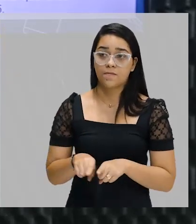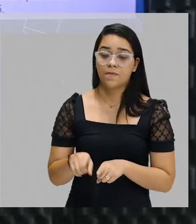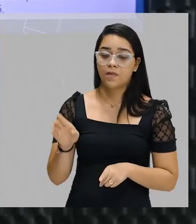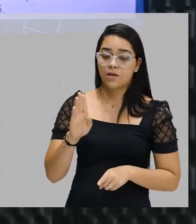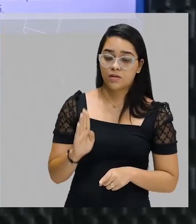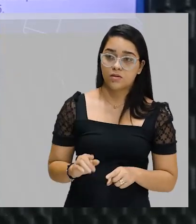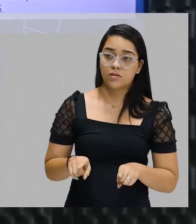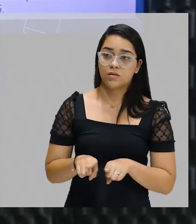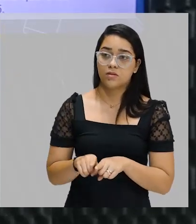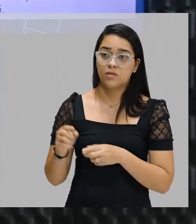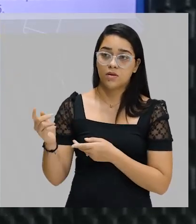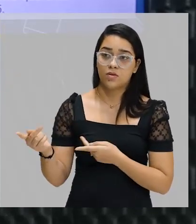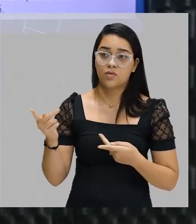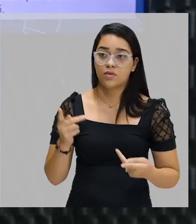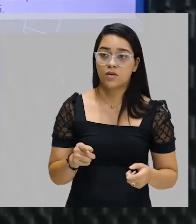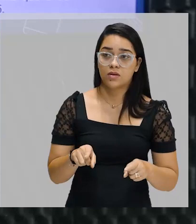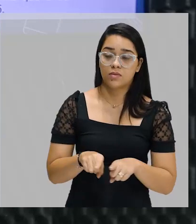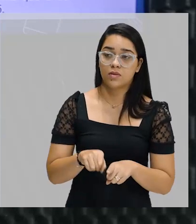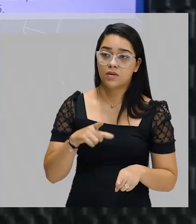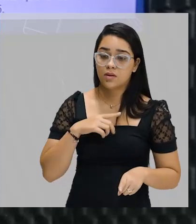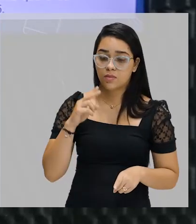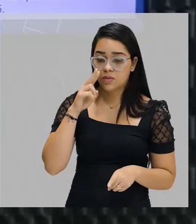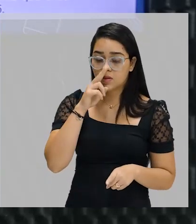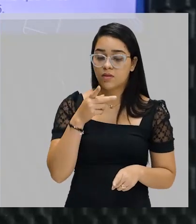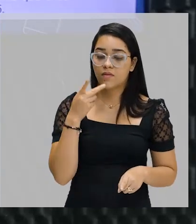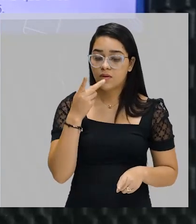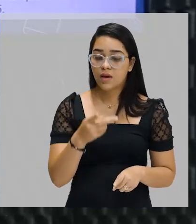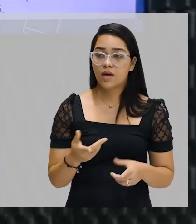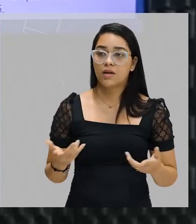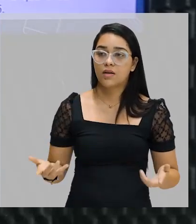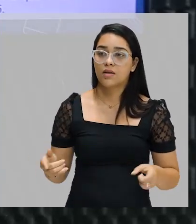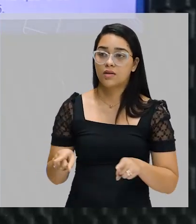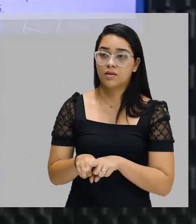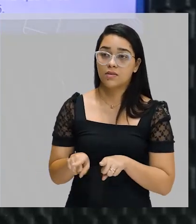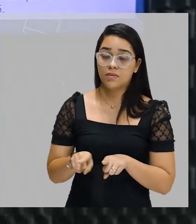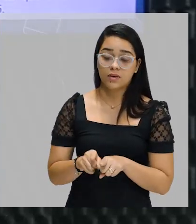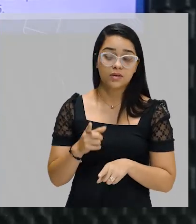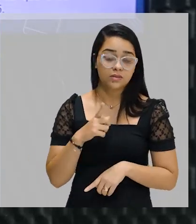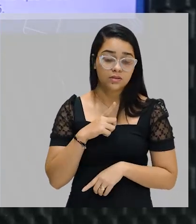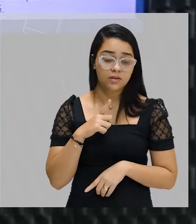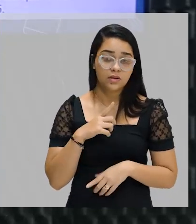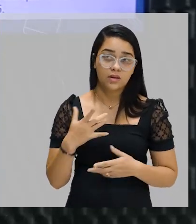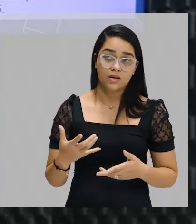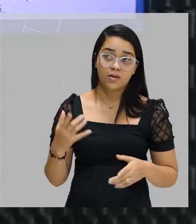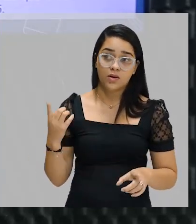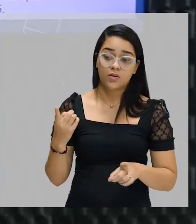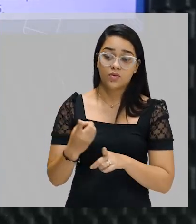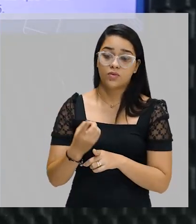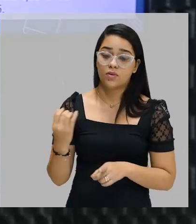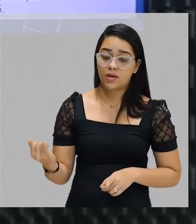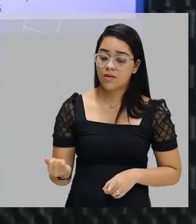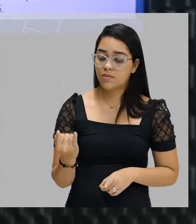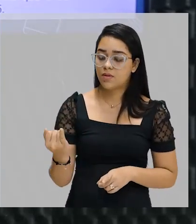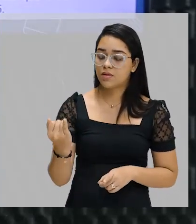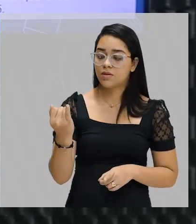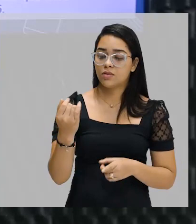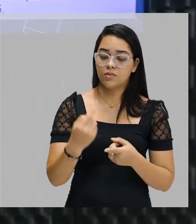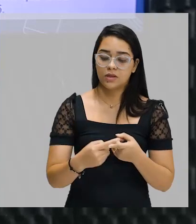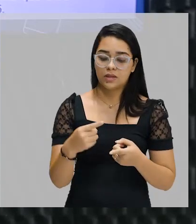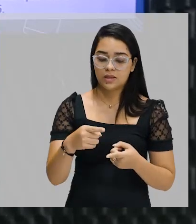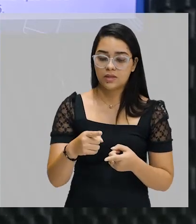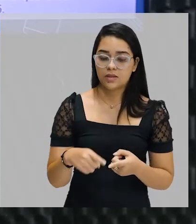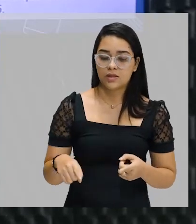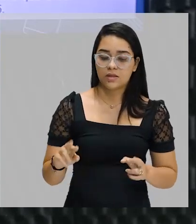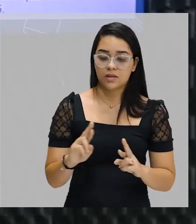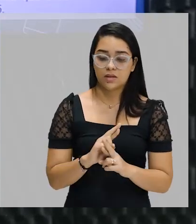ele também é convidado, também tem poder de fala, tá certo? É um encontro muito importante, porque é nessas